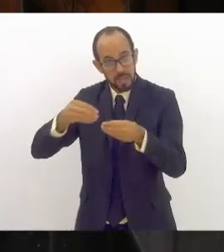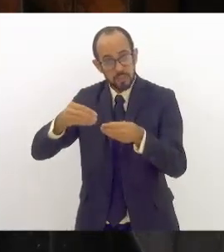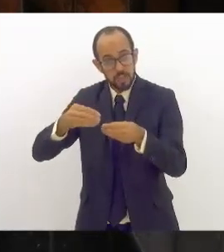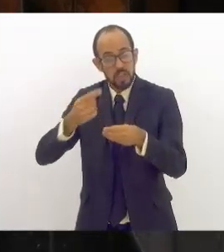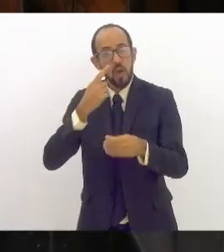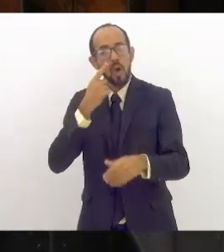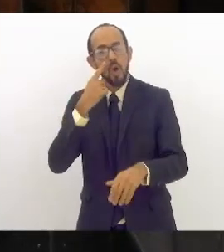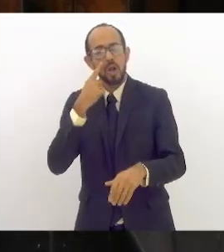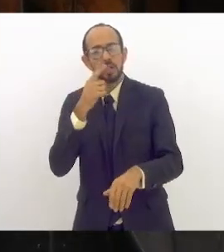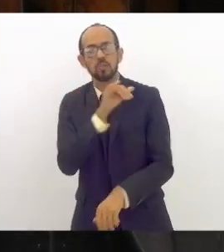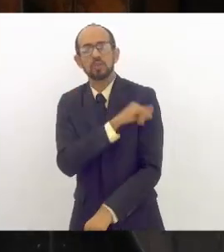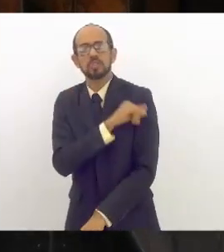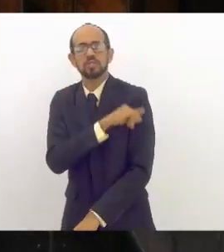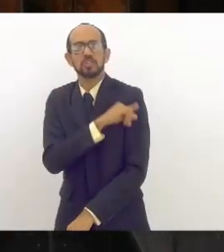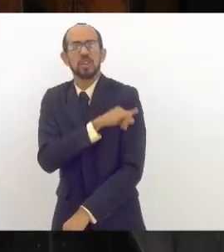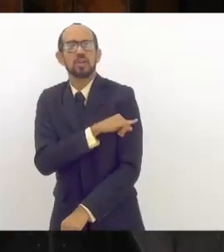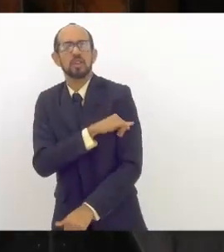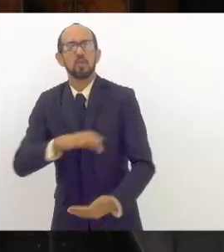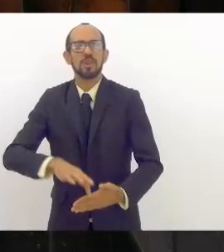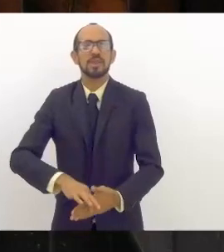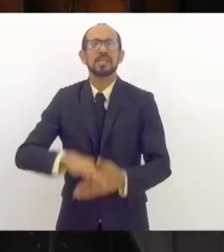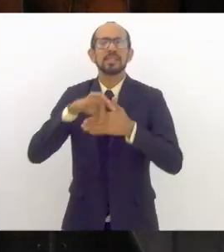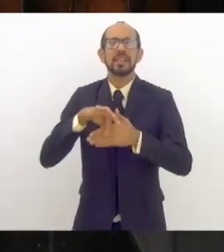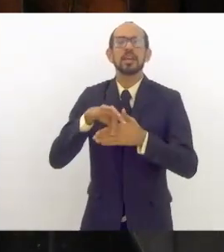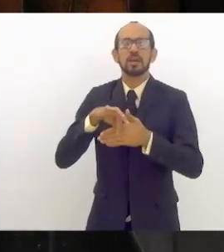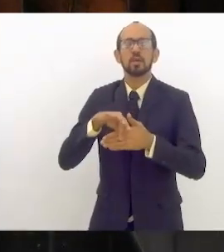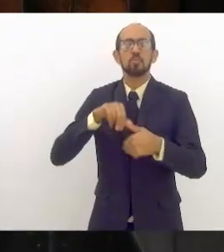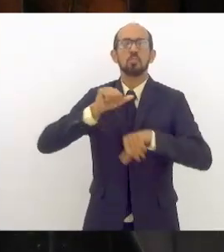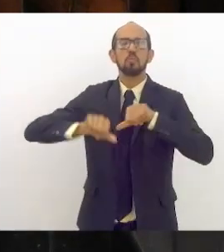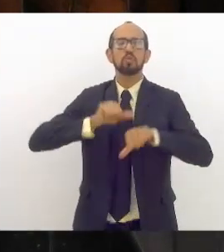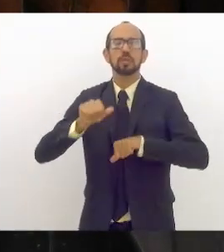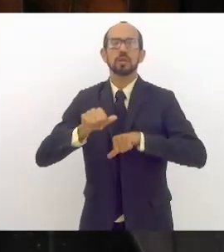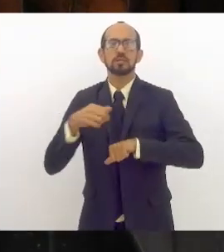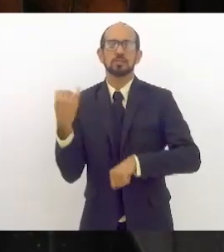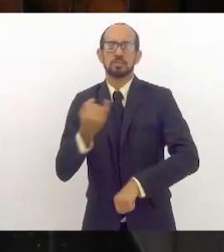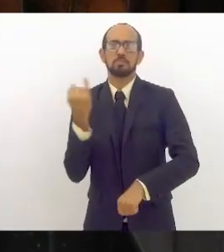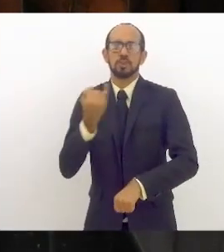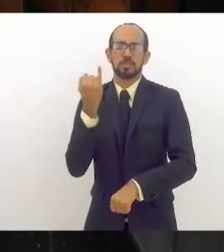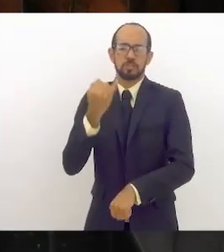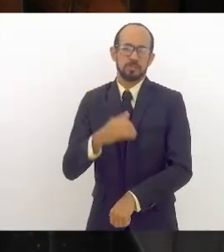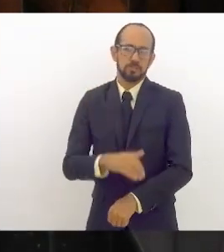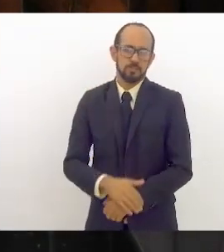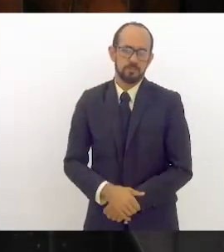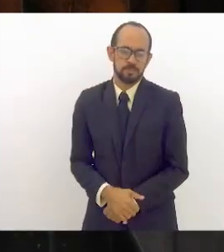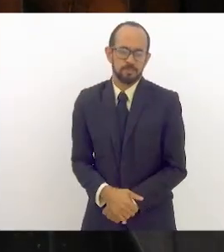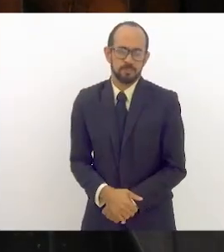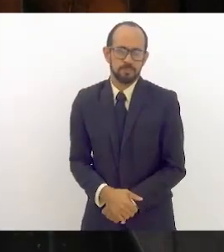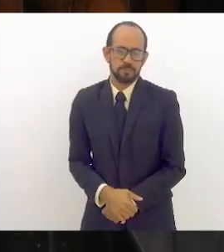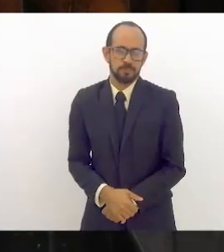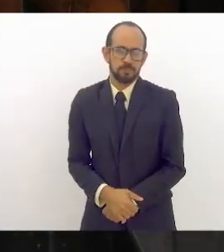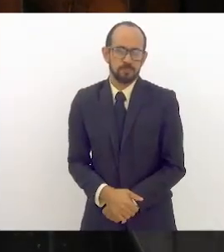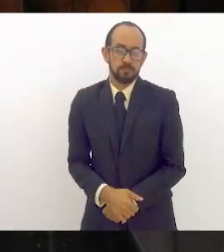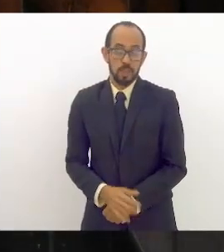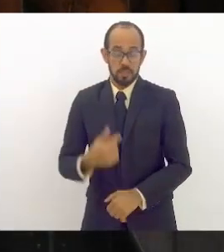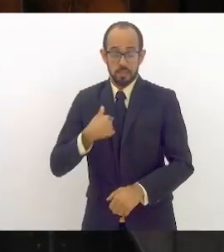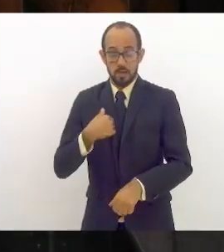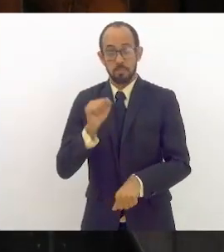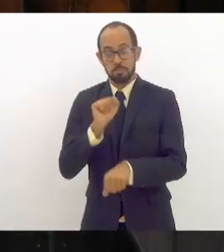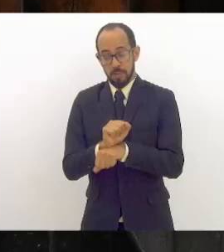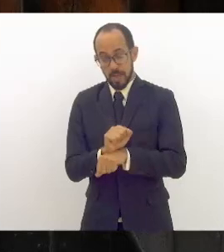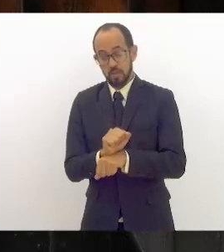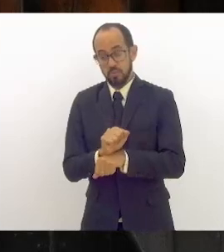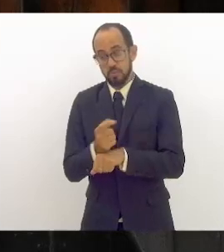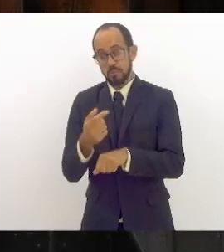Janeiro capitaniando mudanças importantes e aqui eu paro para pedir uma